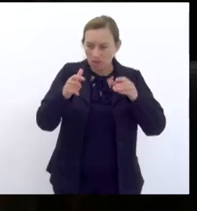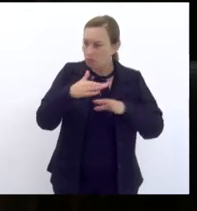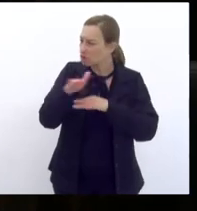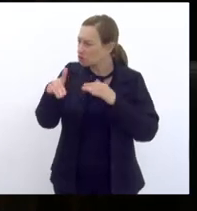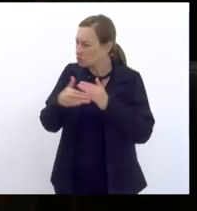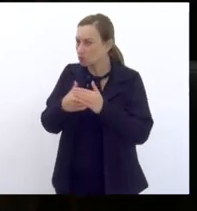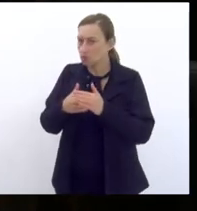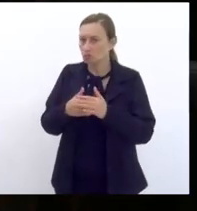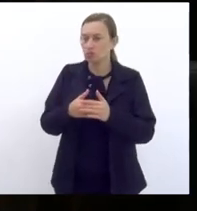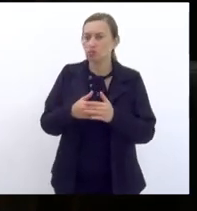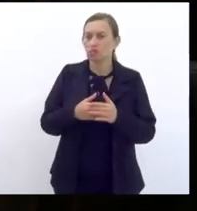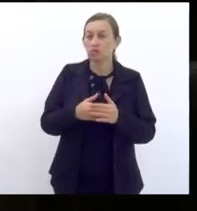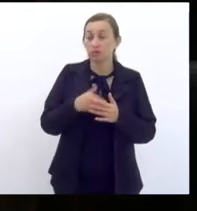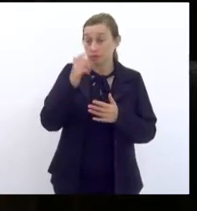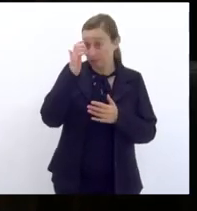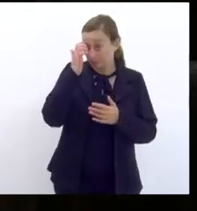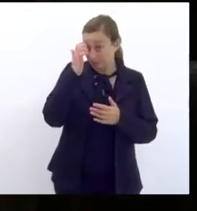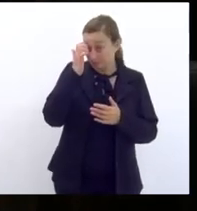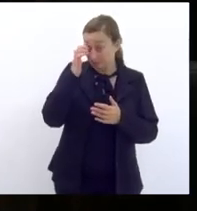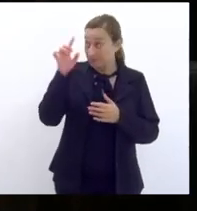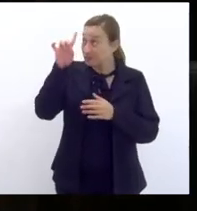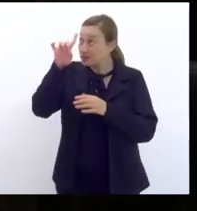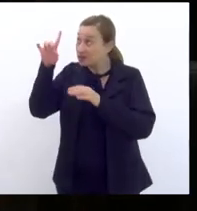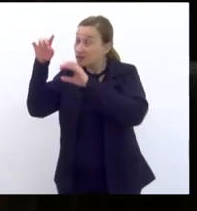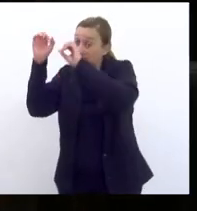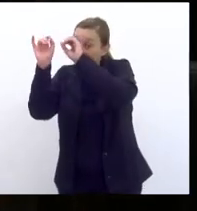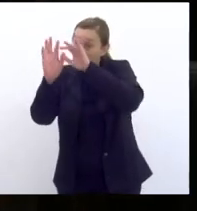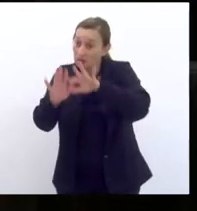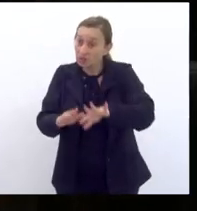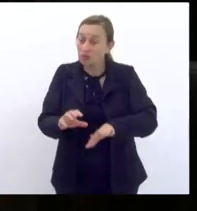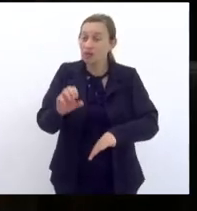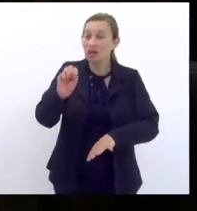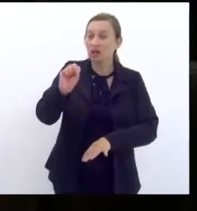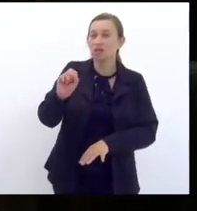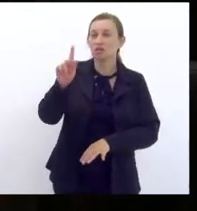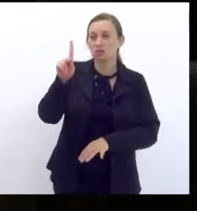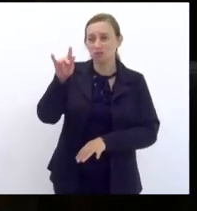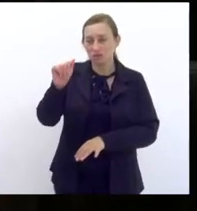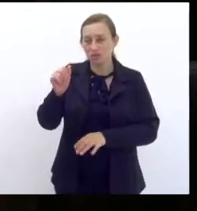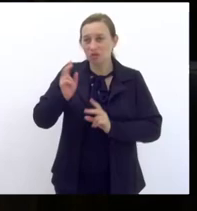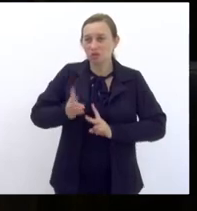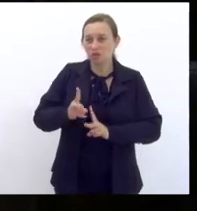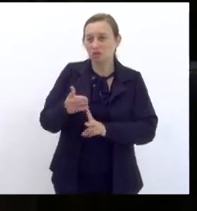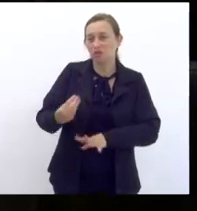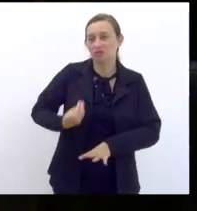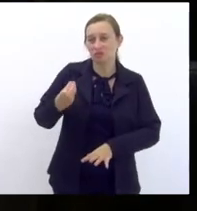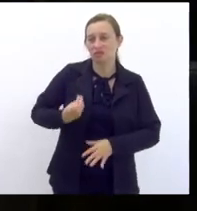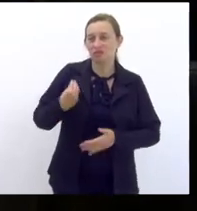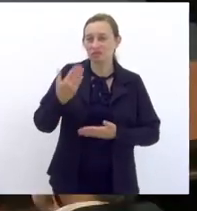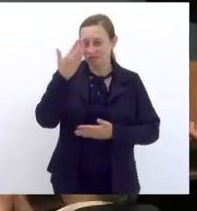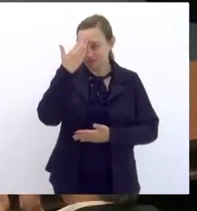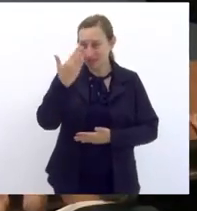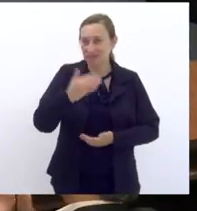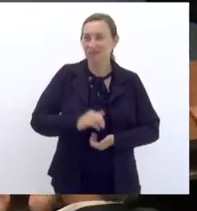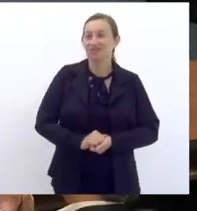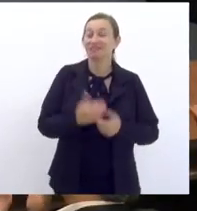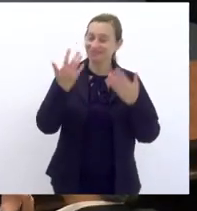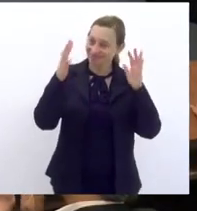eles e Deus abençoe a suipa que mantém ela viva obrigado